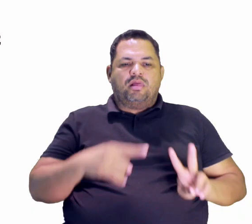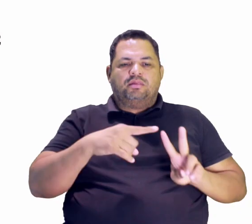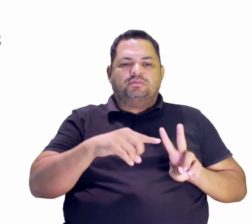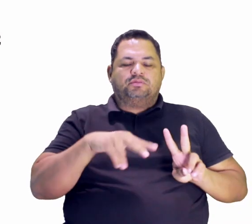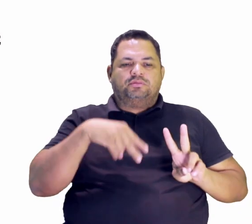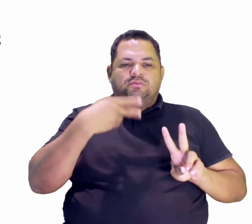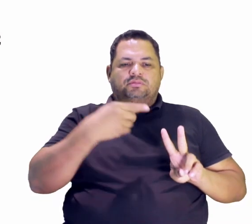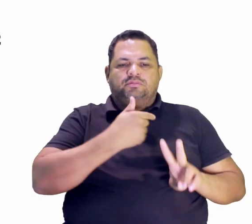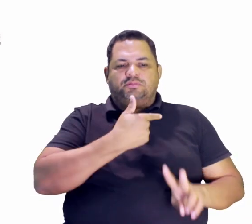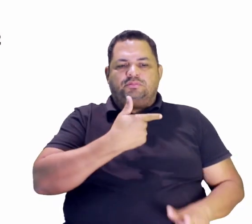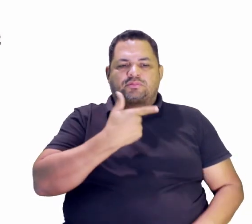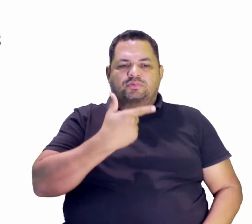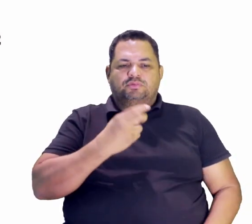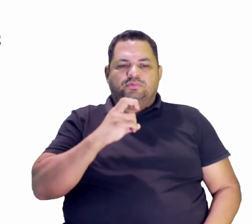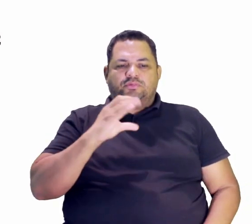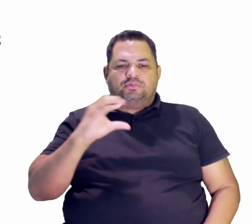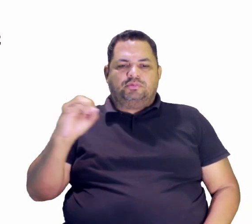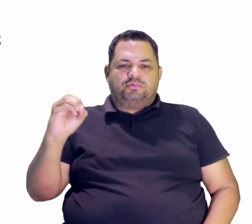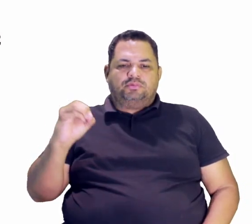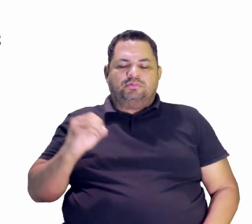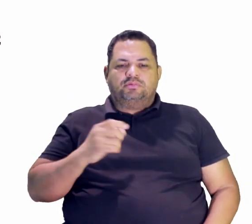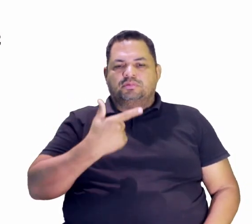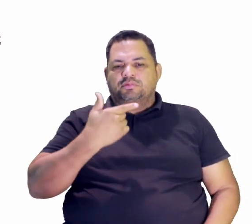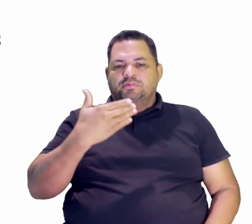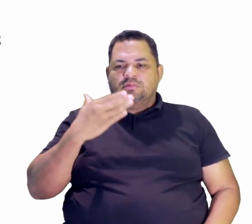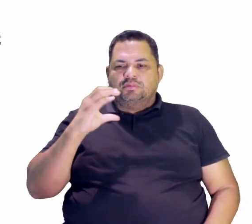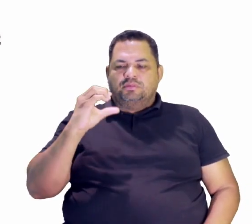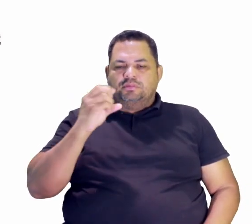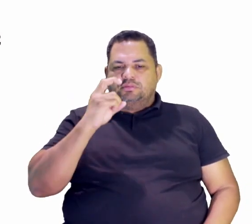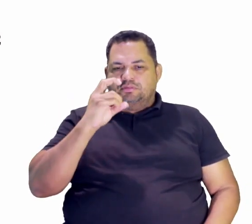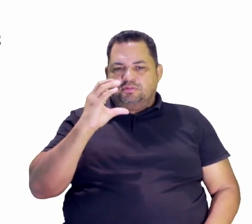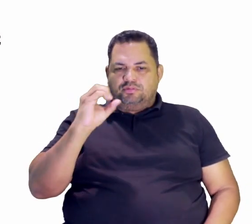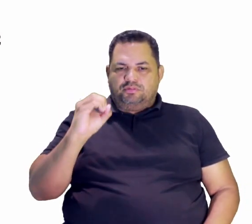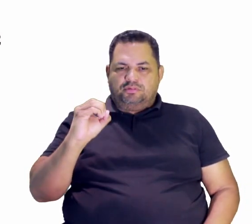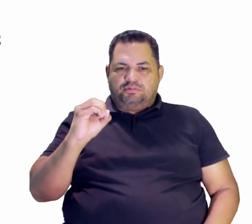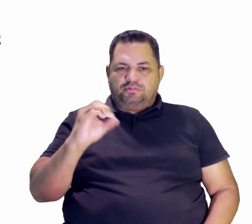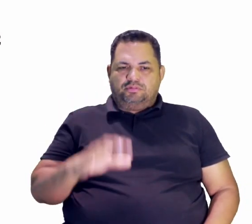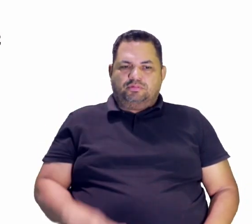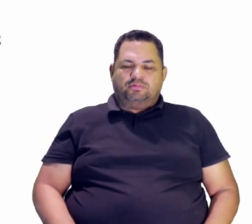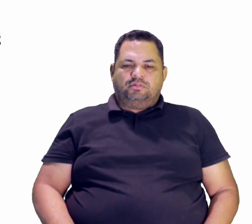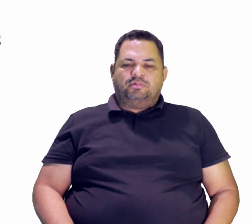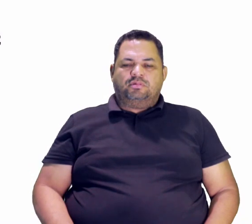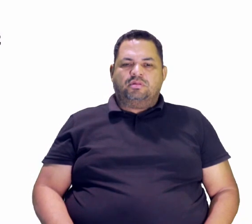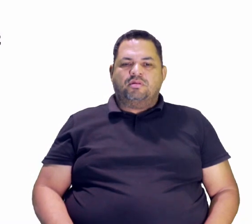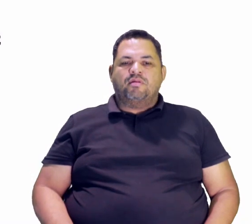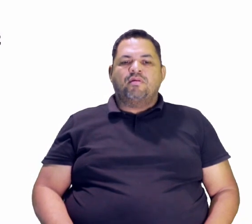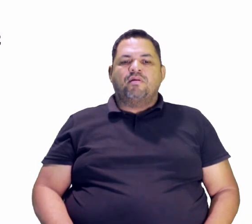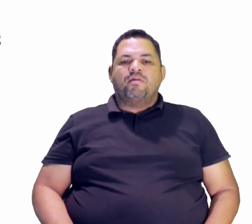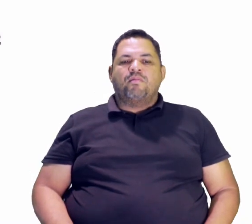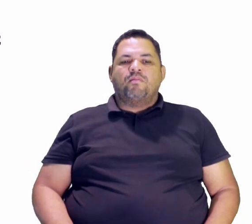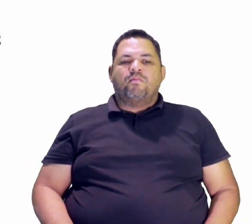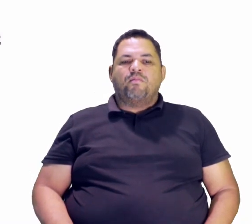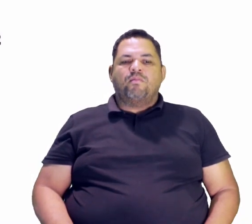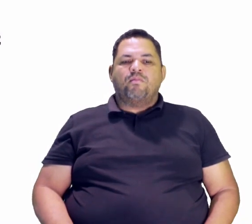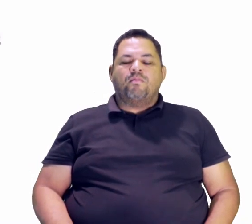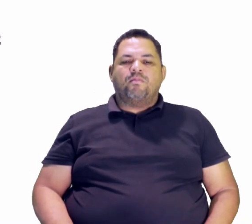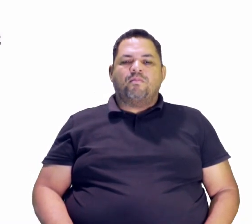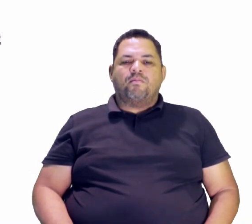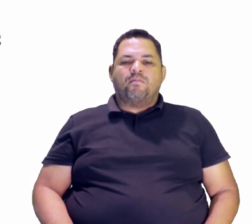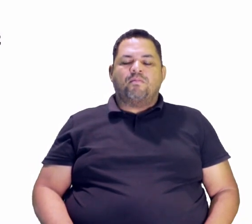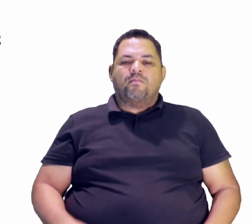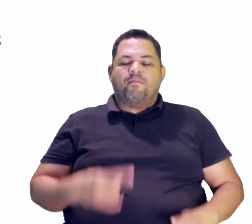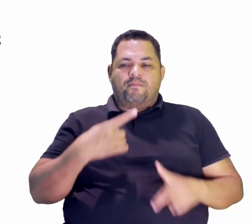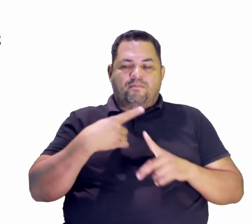nós temos aí 50. Não falei que 30 e 40 daria 50? Não é que eu sou adivinho, não.